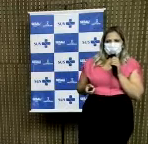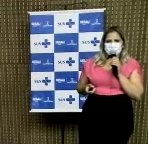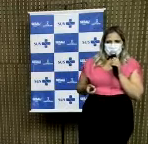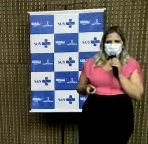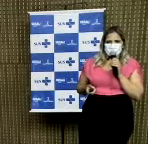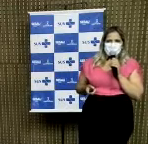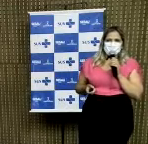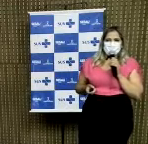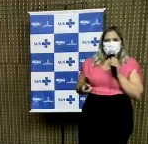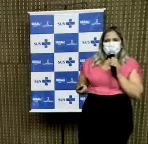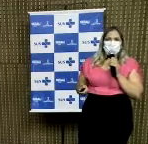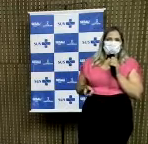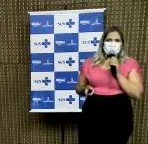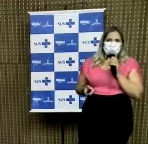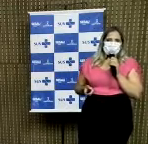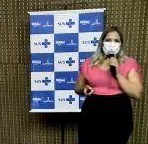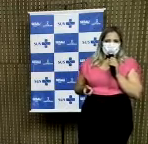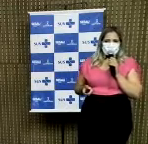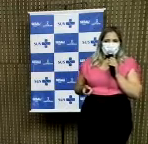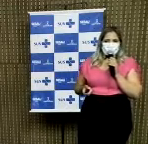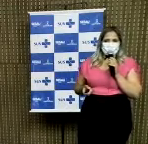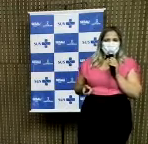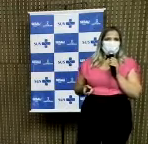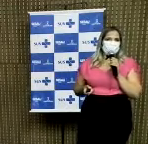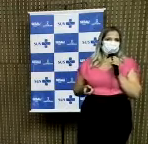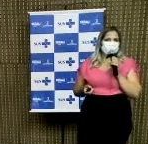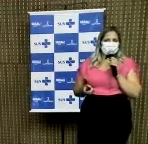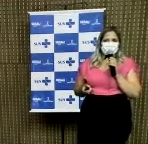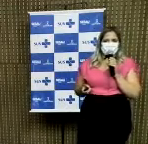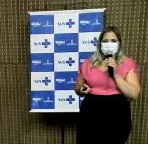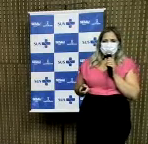de curso técnico. Não tem nenhuma pesquisa em andamento, por enquanto.